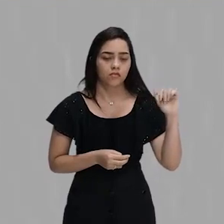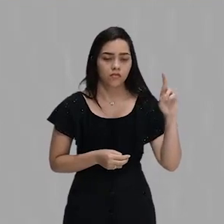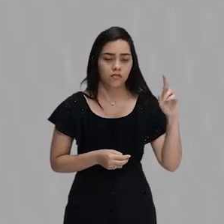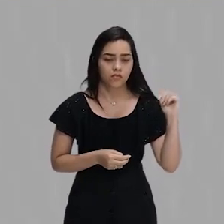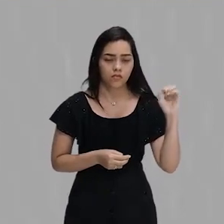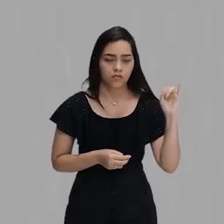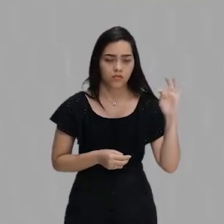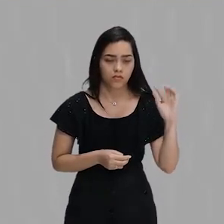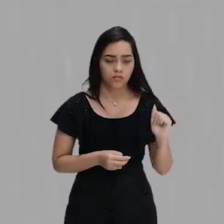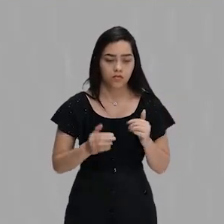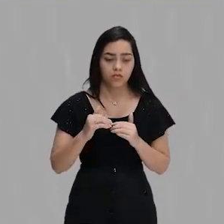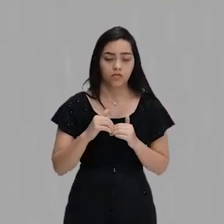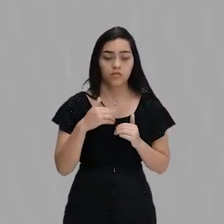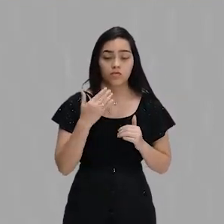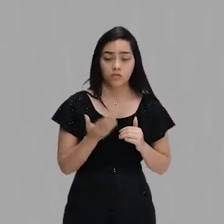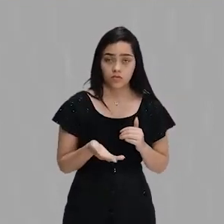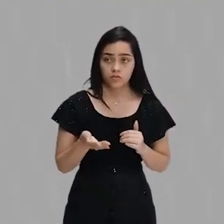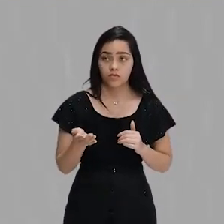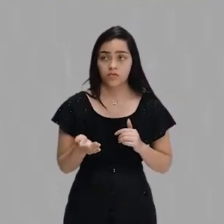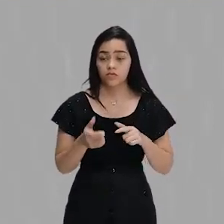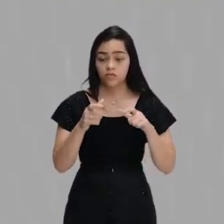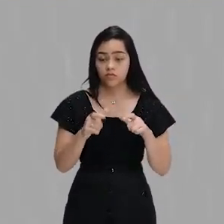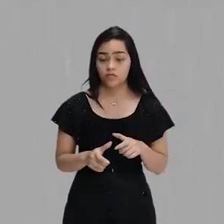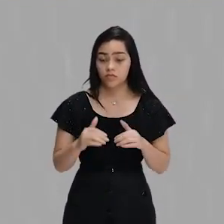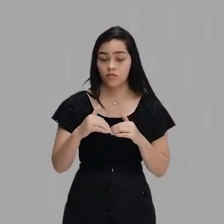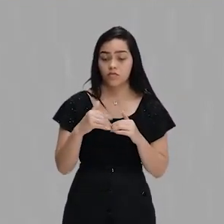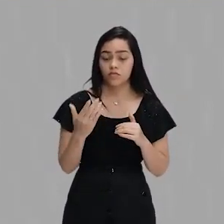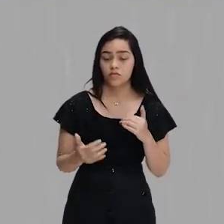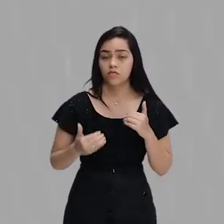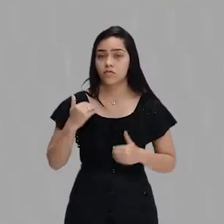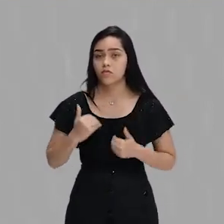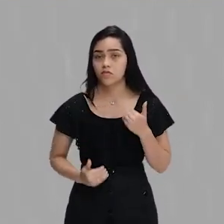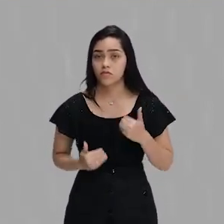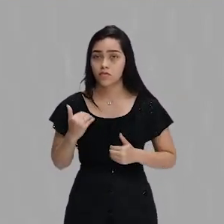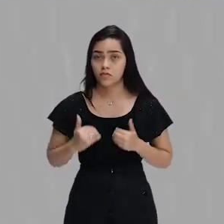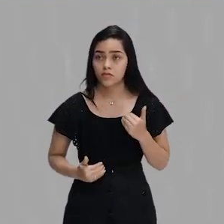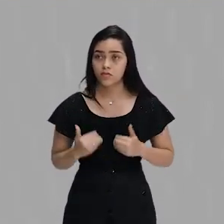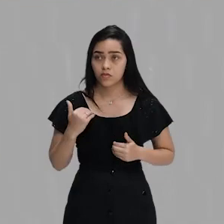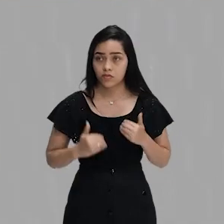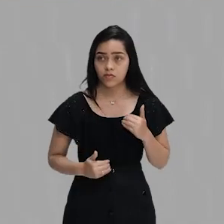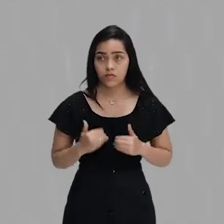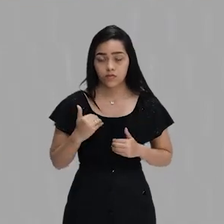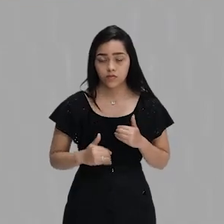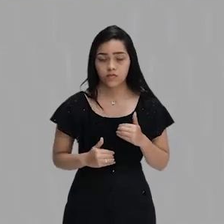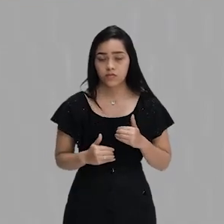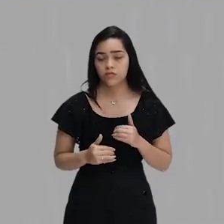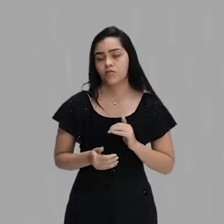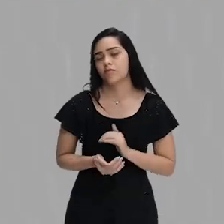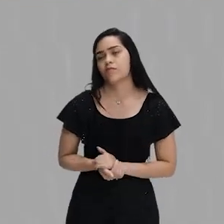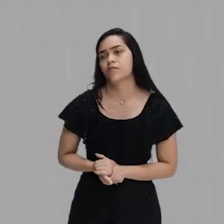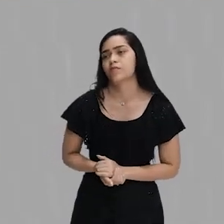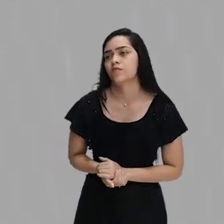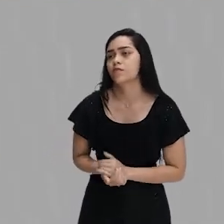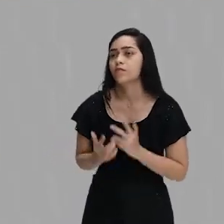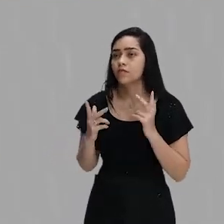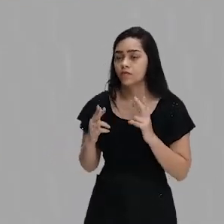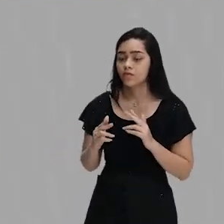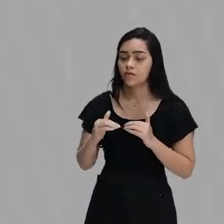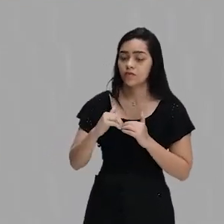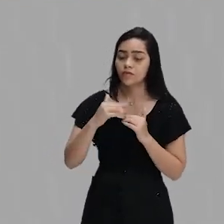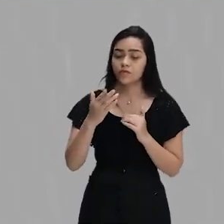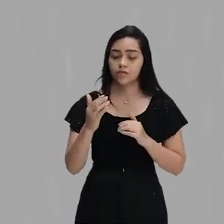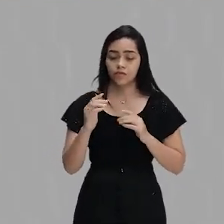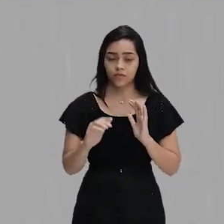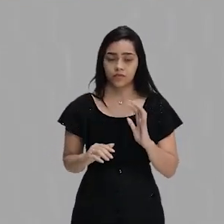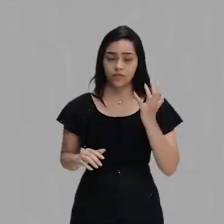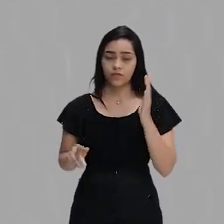fora. Ou seja, o parasita ele mora fora do corpo, ele parasita o indivíduo pelo lado de fora. É o que ocorre, por exemplo,